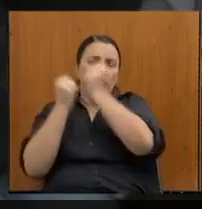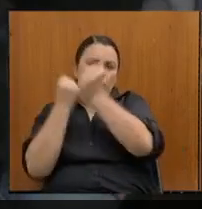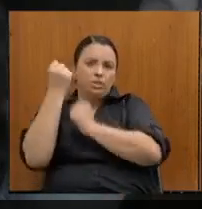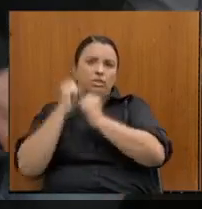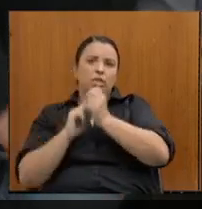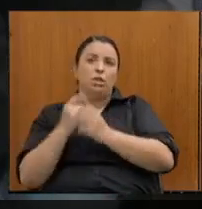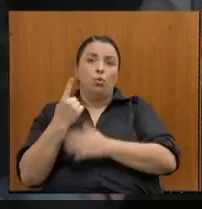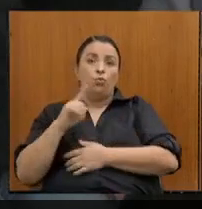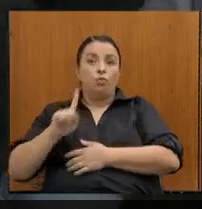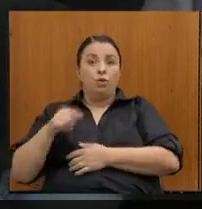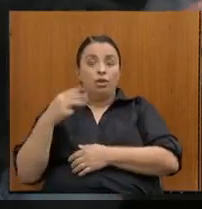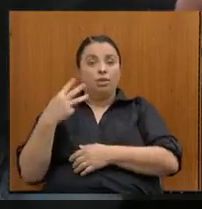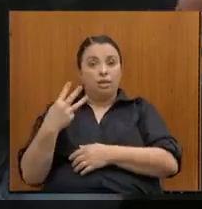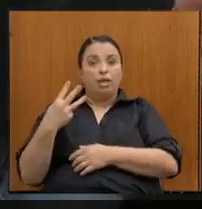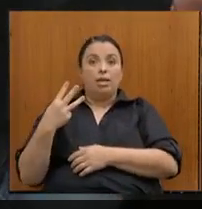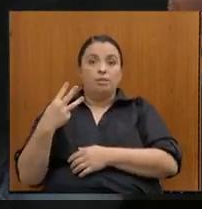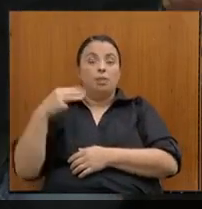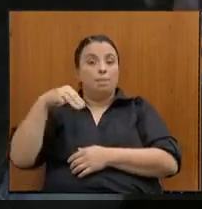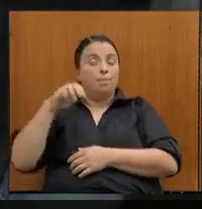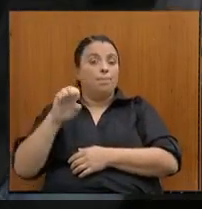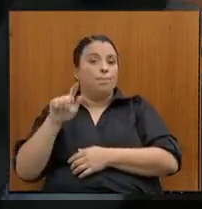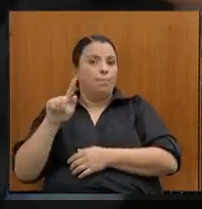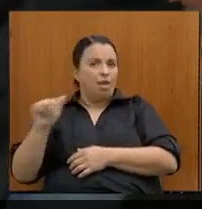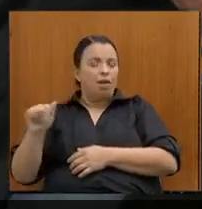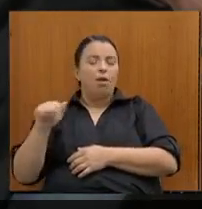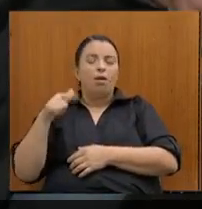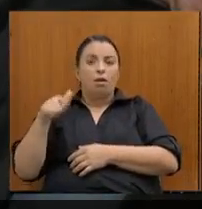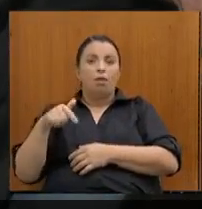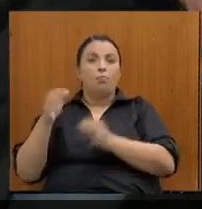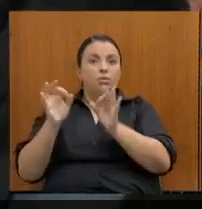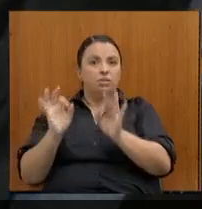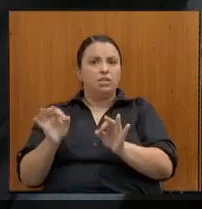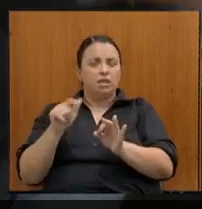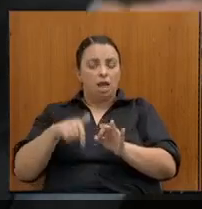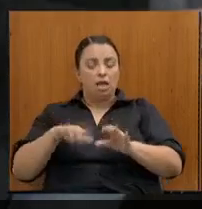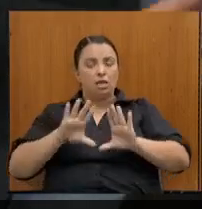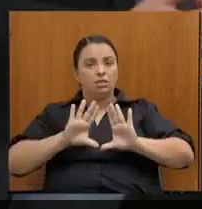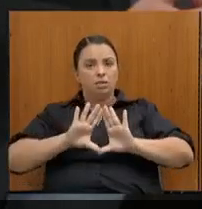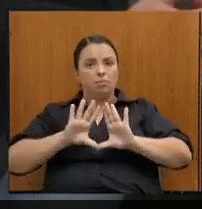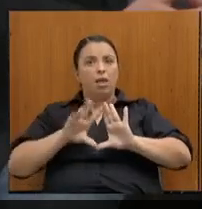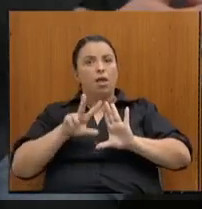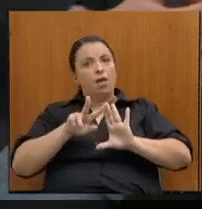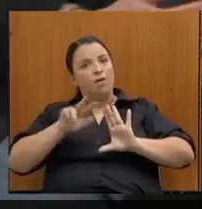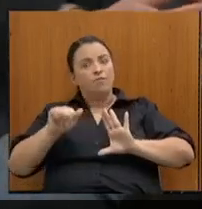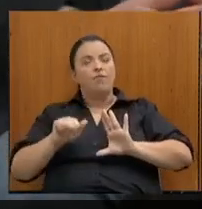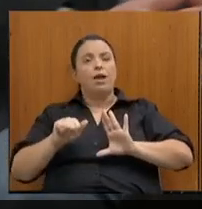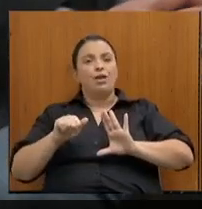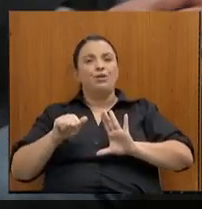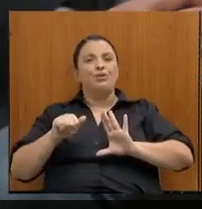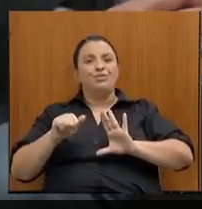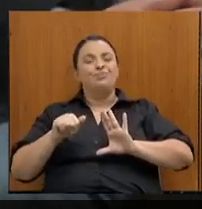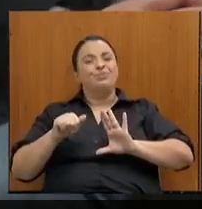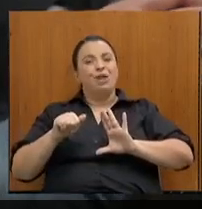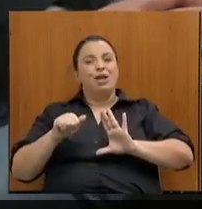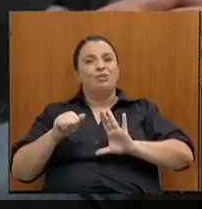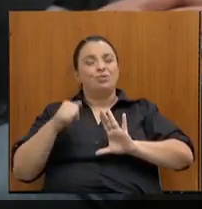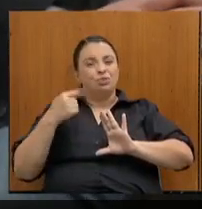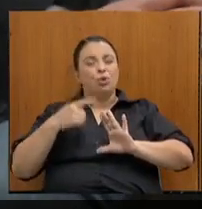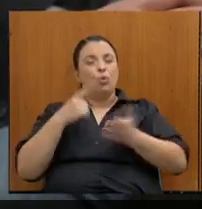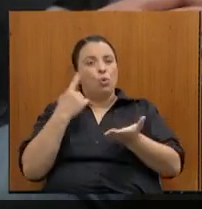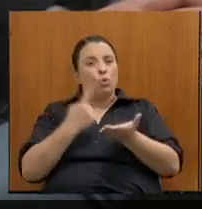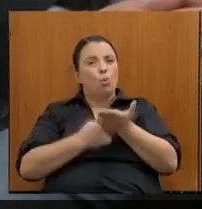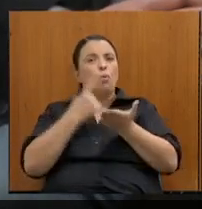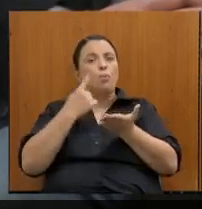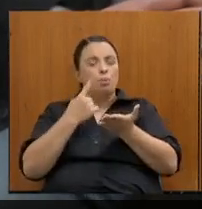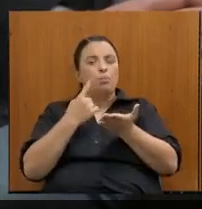um mega né e bota certeza que Assembleia vai fazer o seu dever de casa e